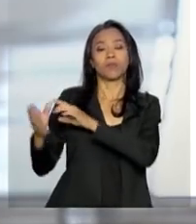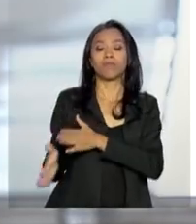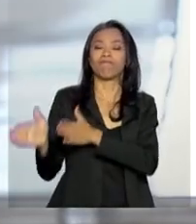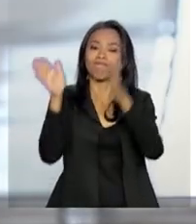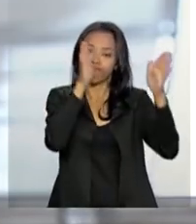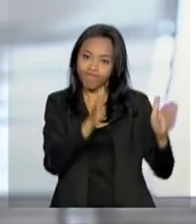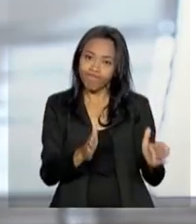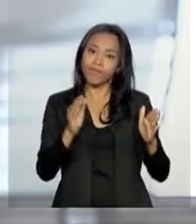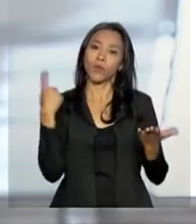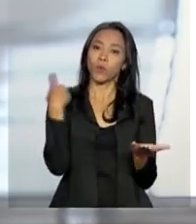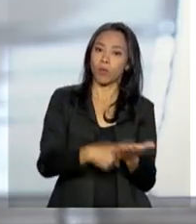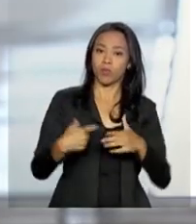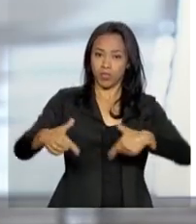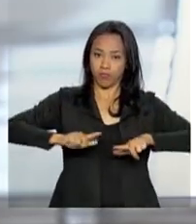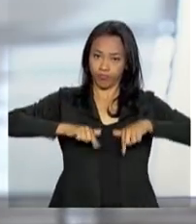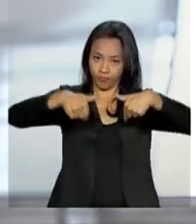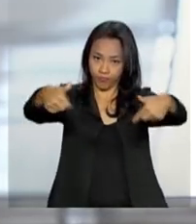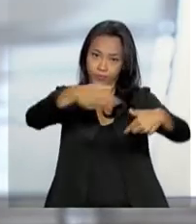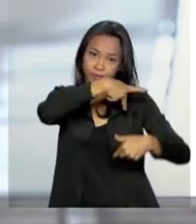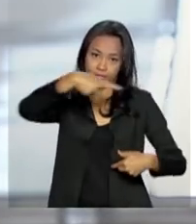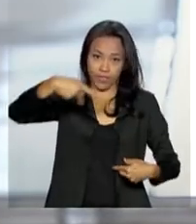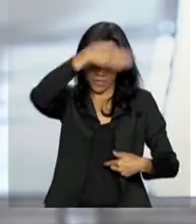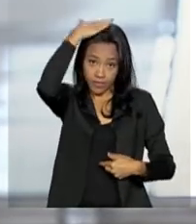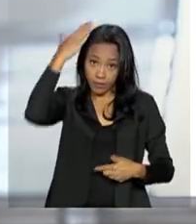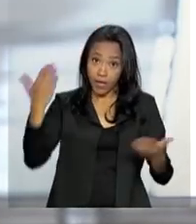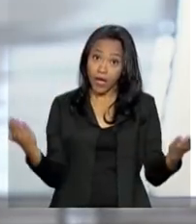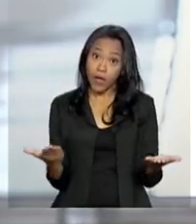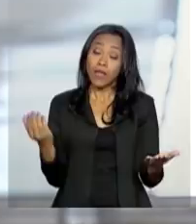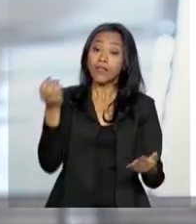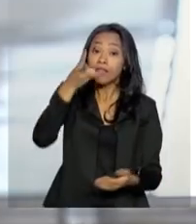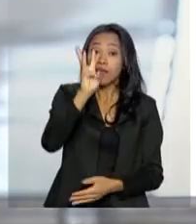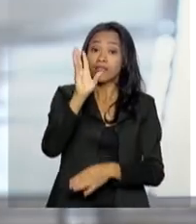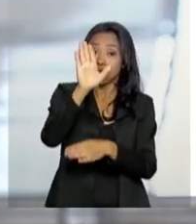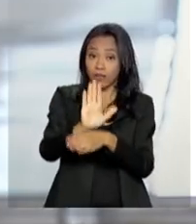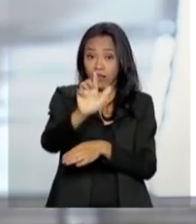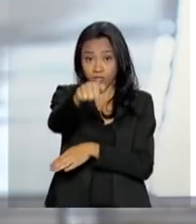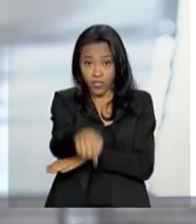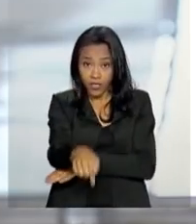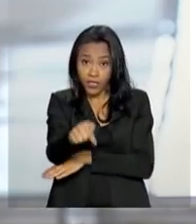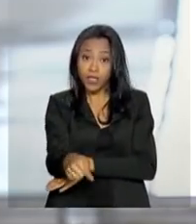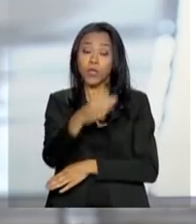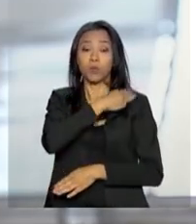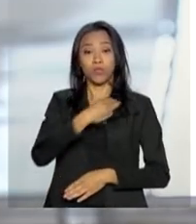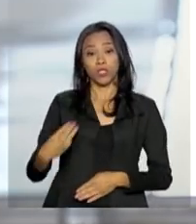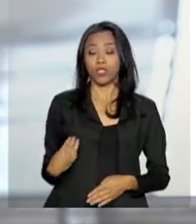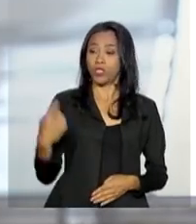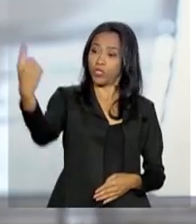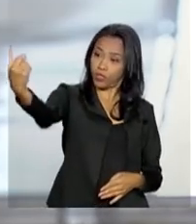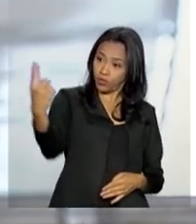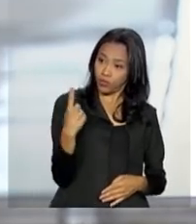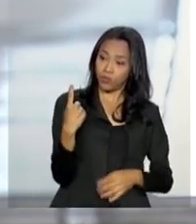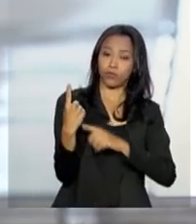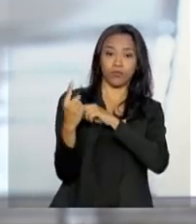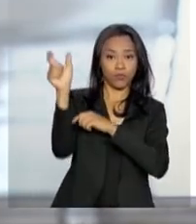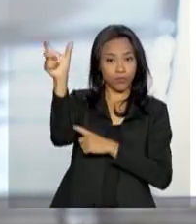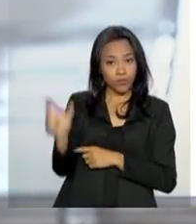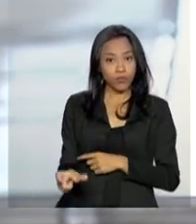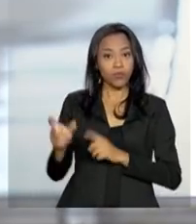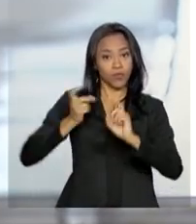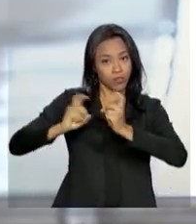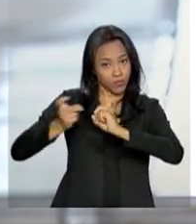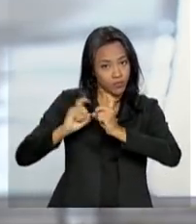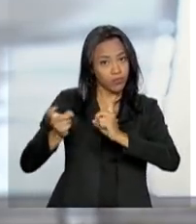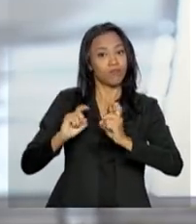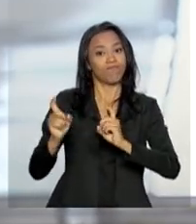para esta quarta feira ele recebe às três da tarde aqui no palácio do planalto o ministro do planejamento desenvolvimento e gestão